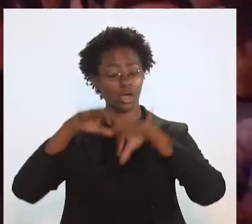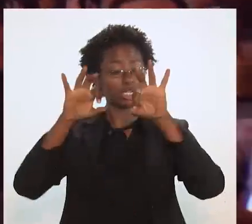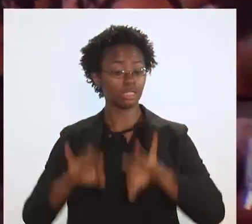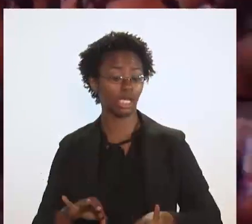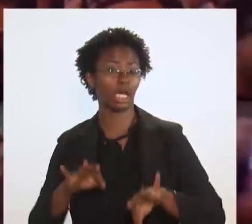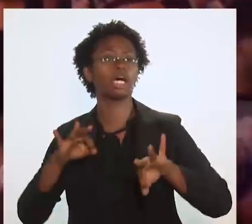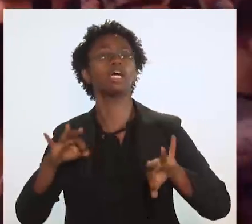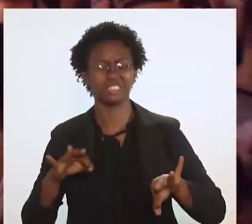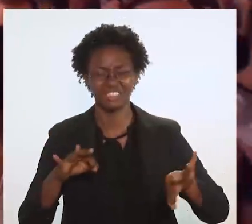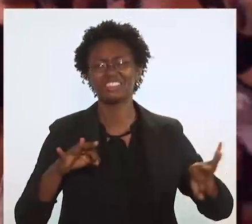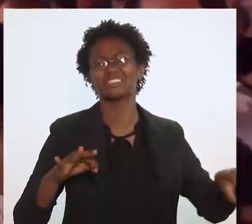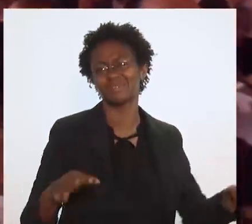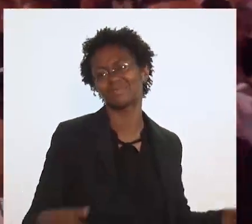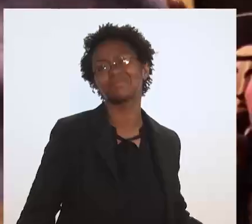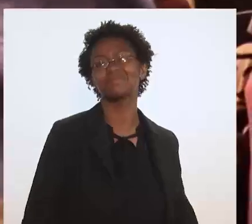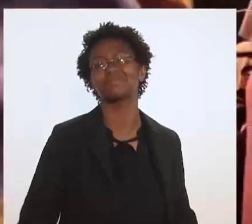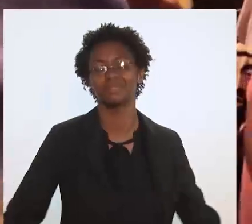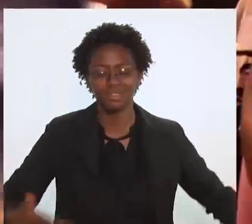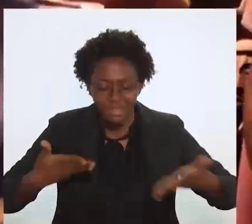Já raiou.